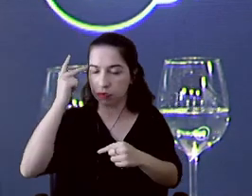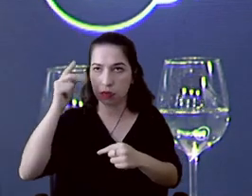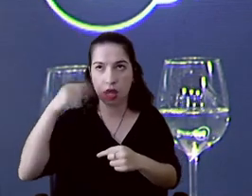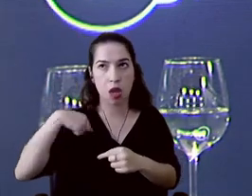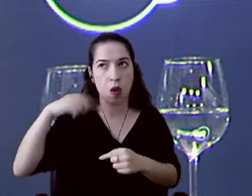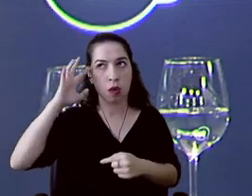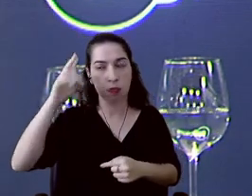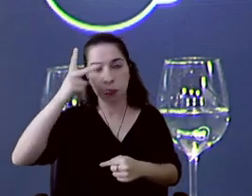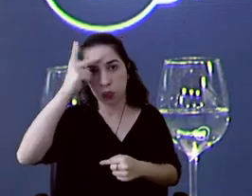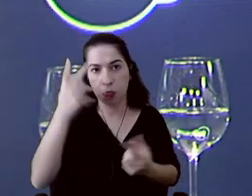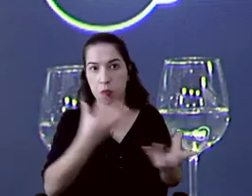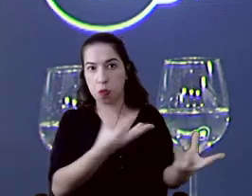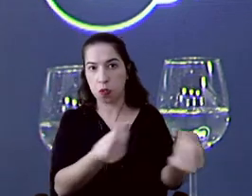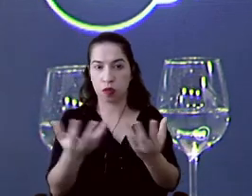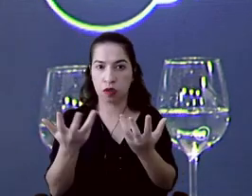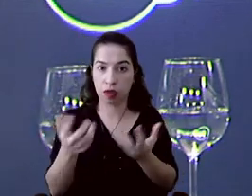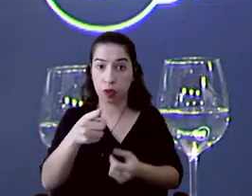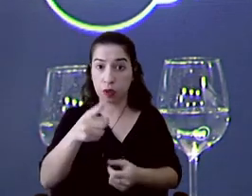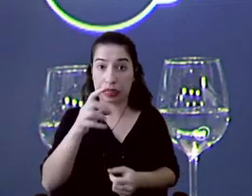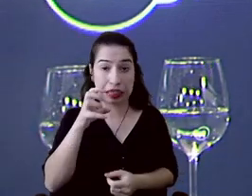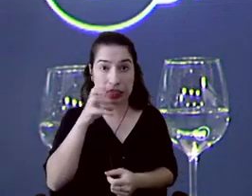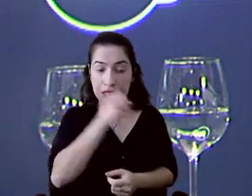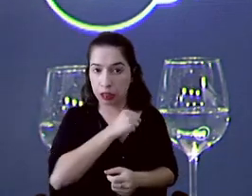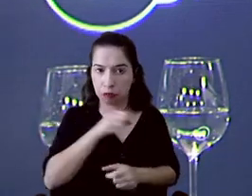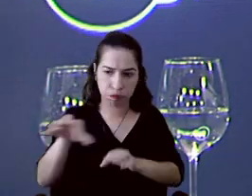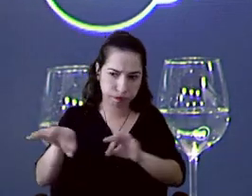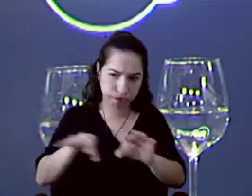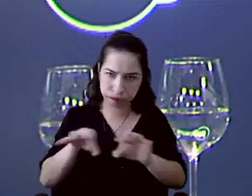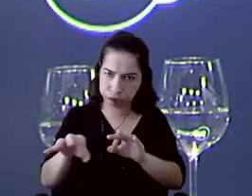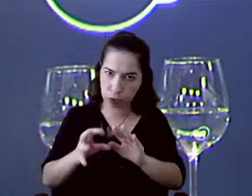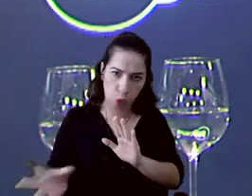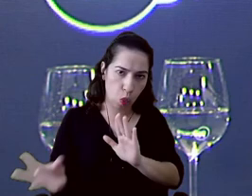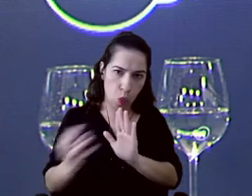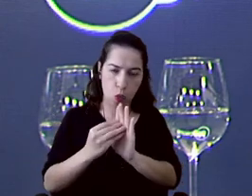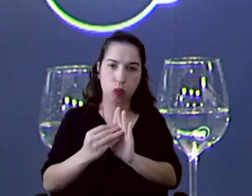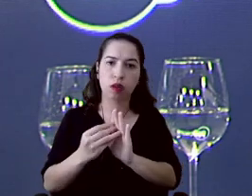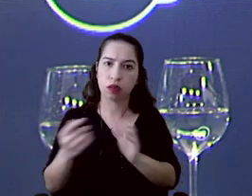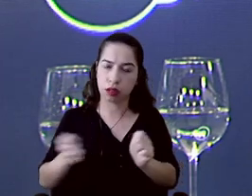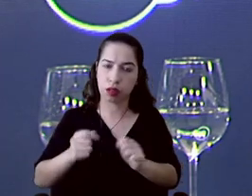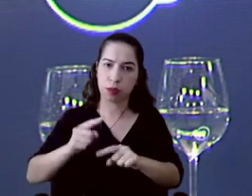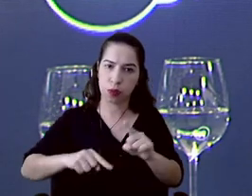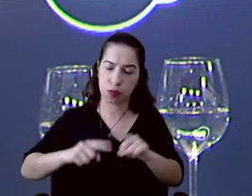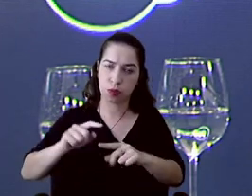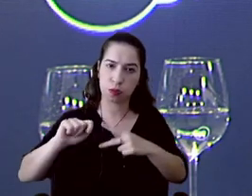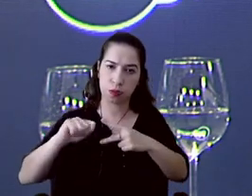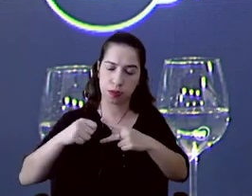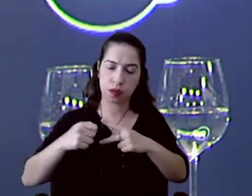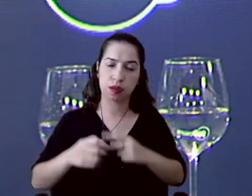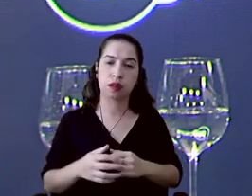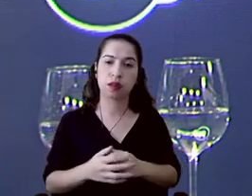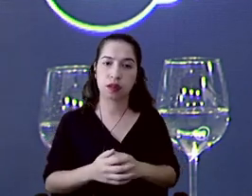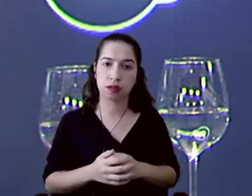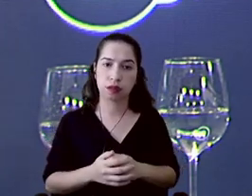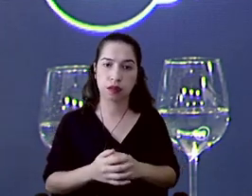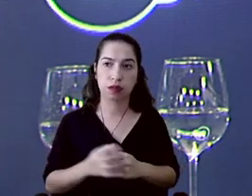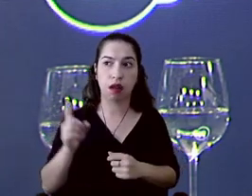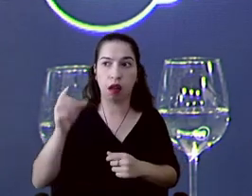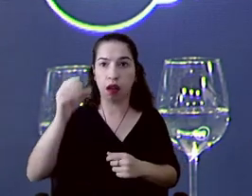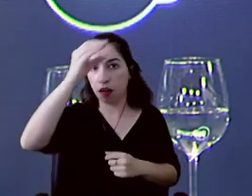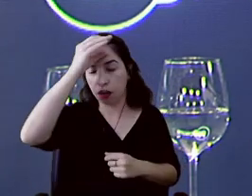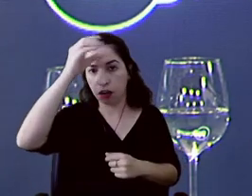vocês rapidamente tiveram que botar no leque de produtos de vocês para americano